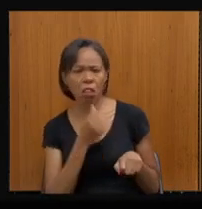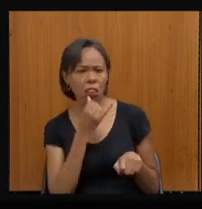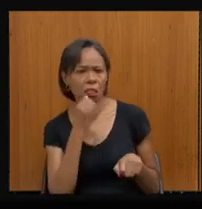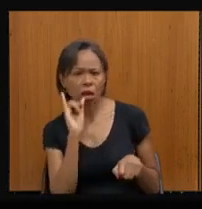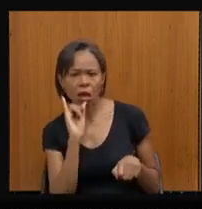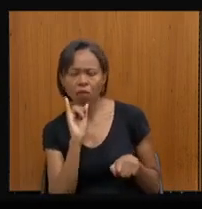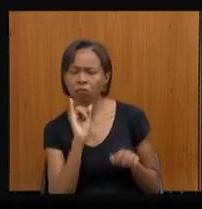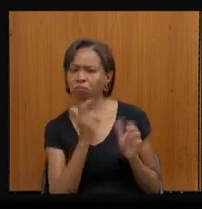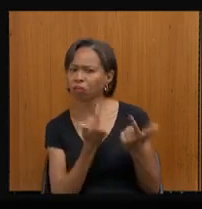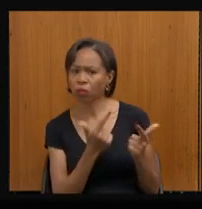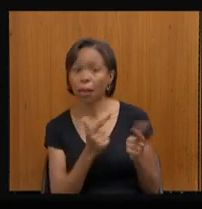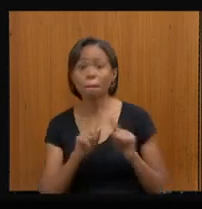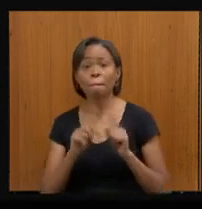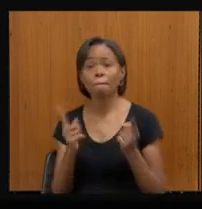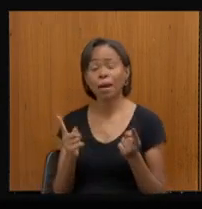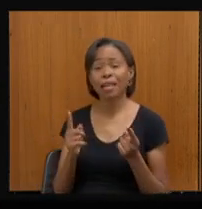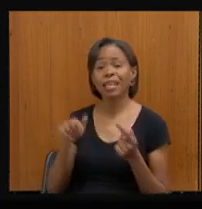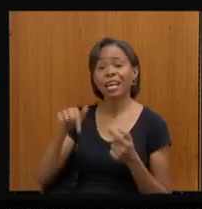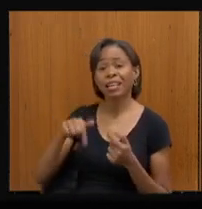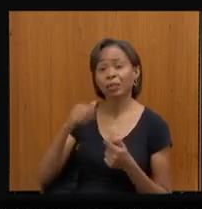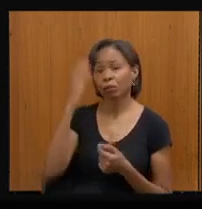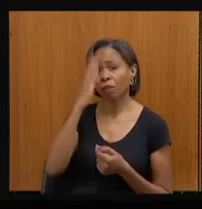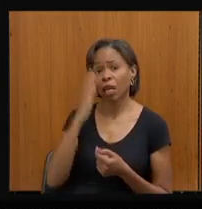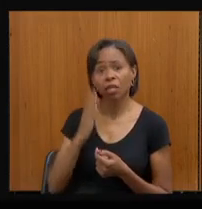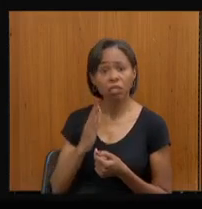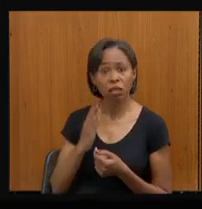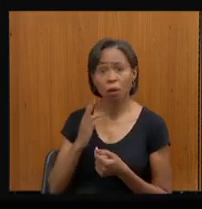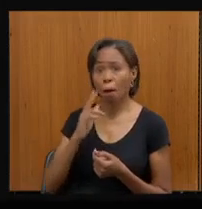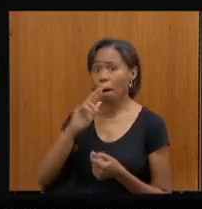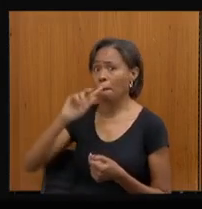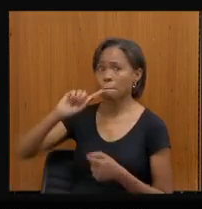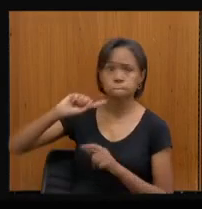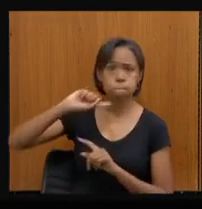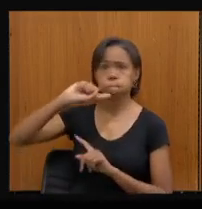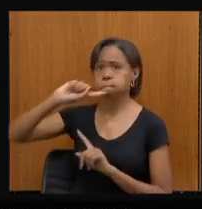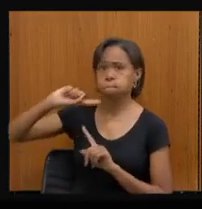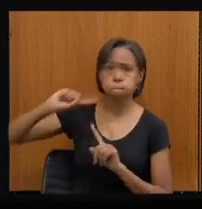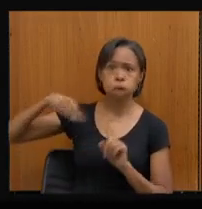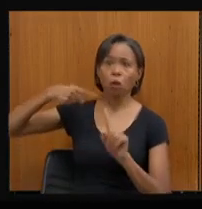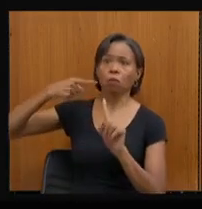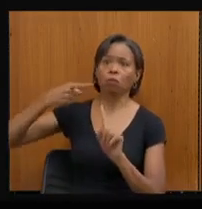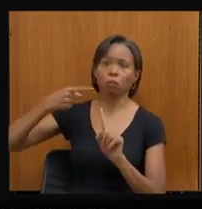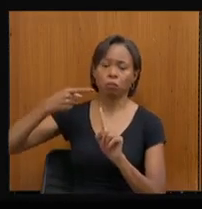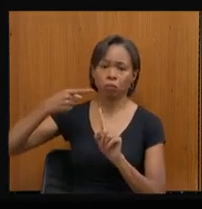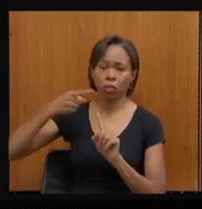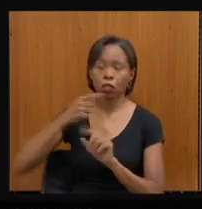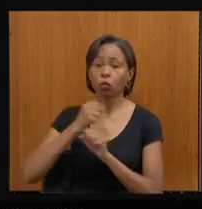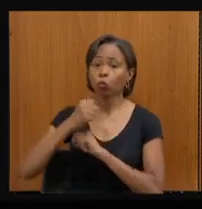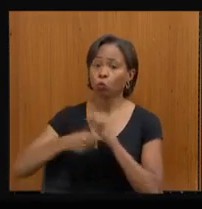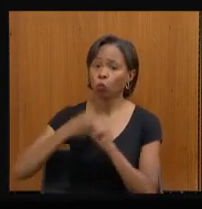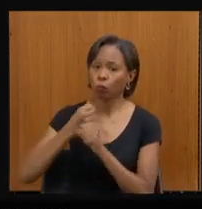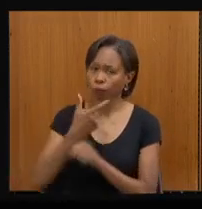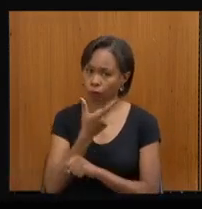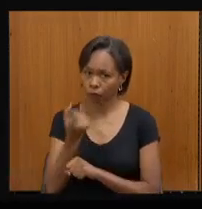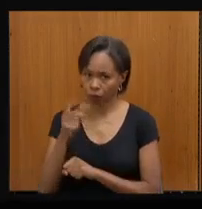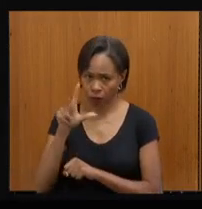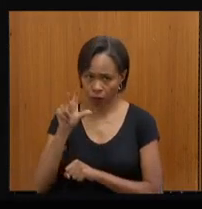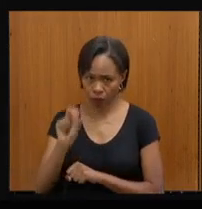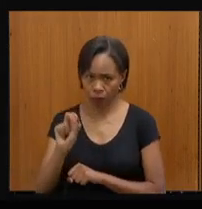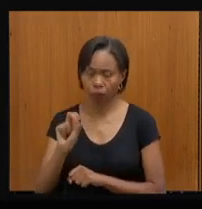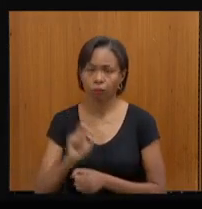Brasil tem 17 vezes no horizonte de 2050 pode passar por Paulo